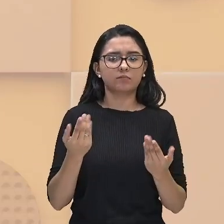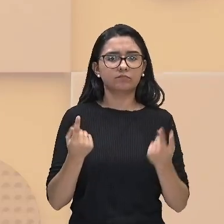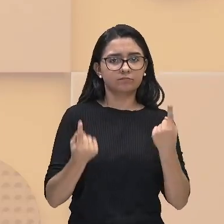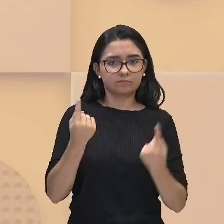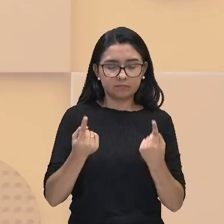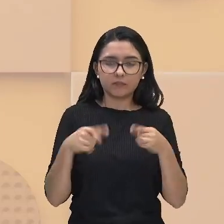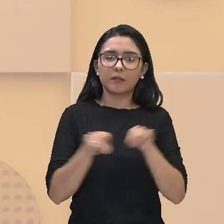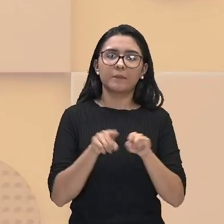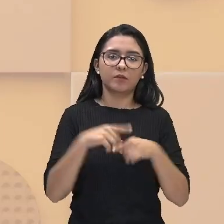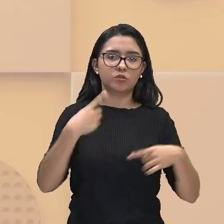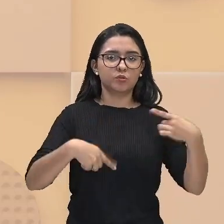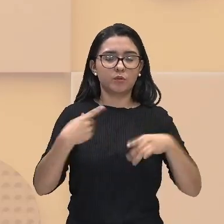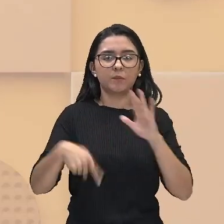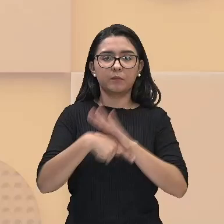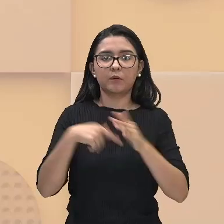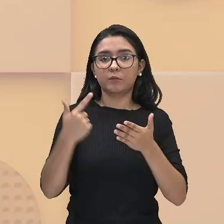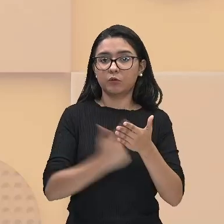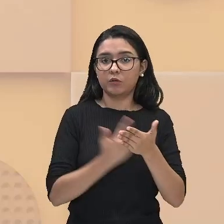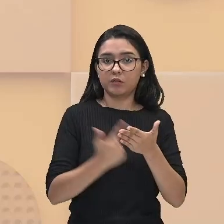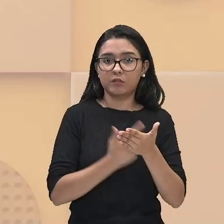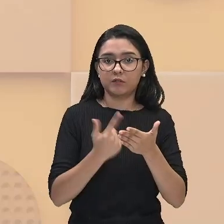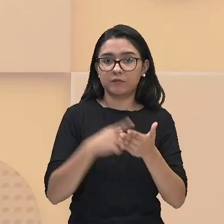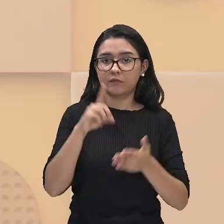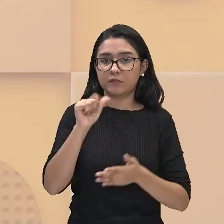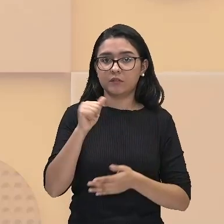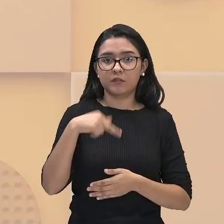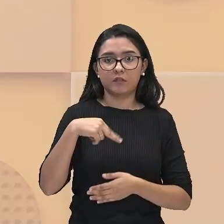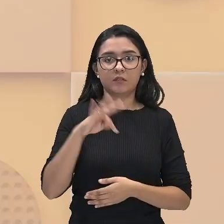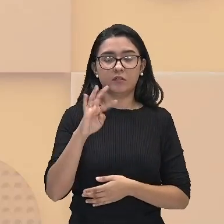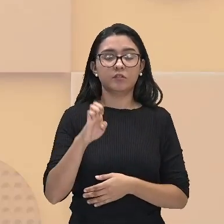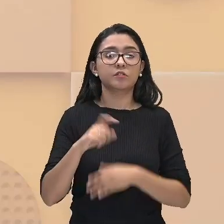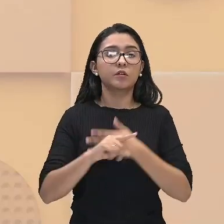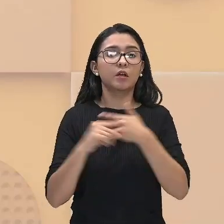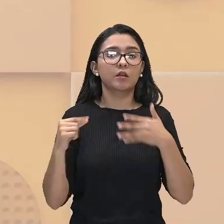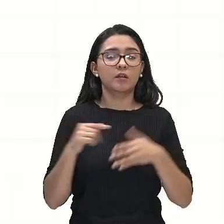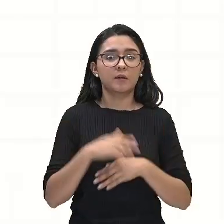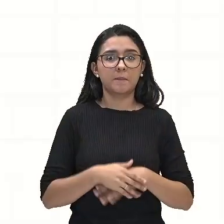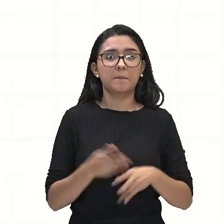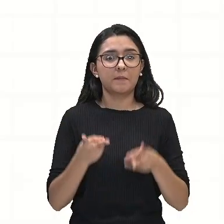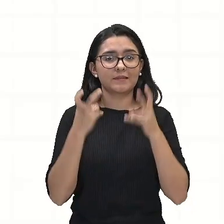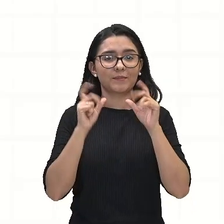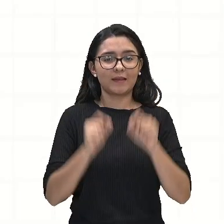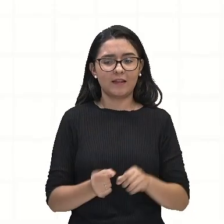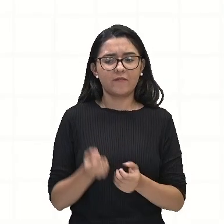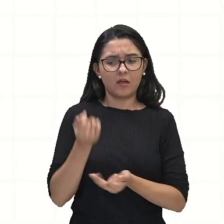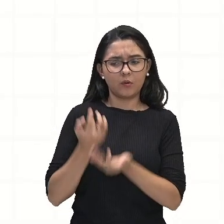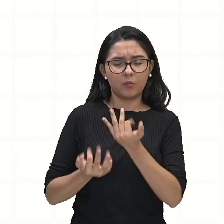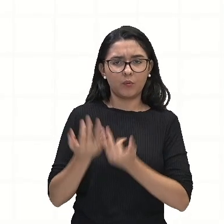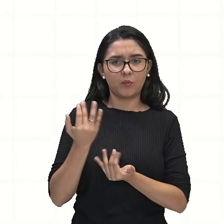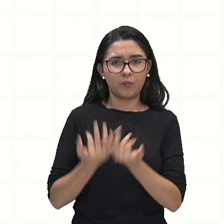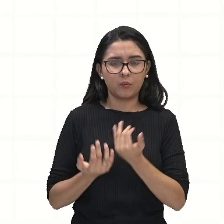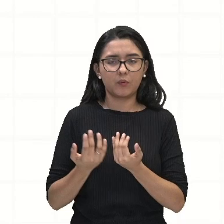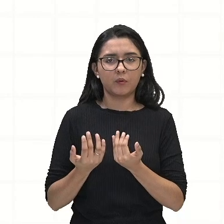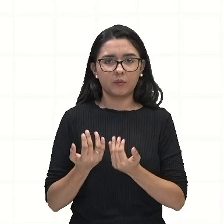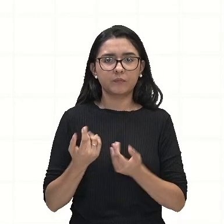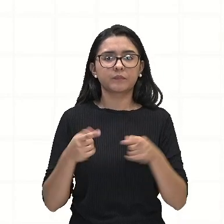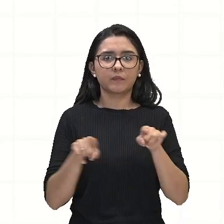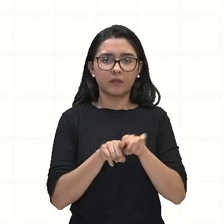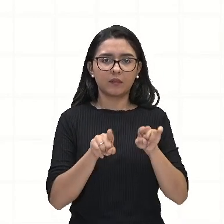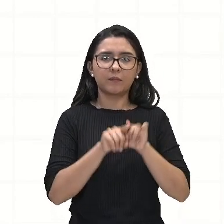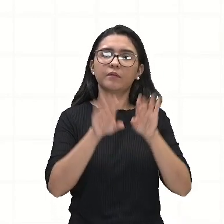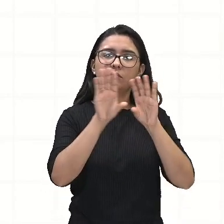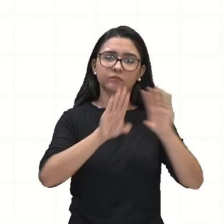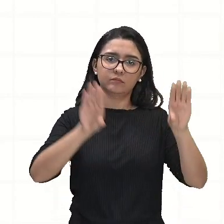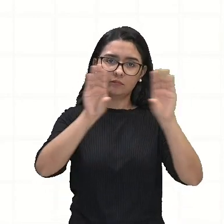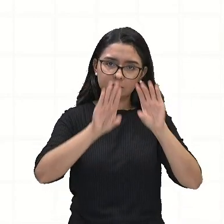discutida no livro, né, de Dante Alighieri. Observa aí que ele passa pelo inferno, pelo purgatório e também ele